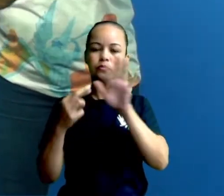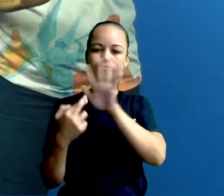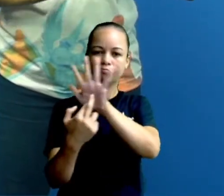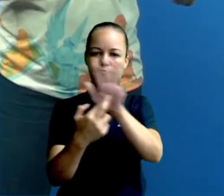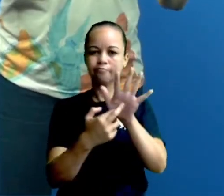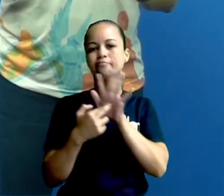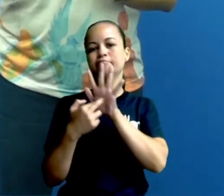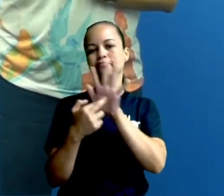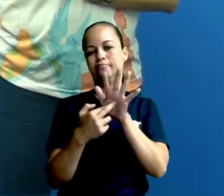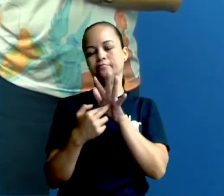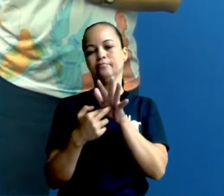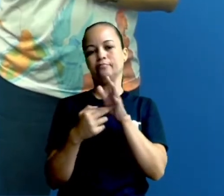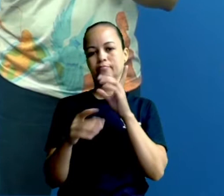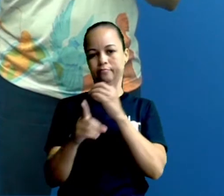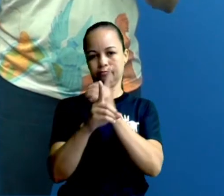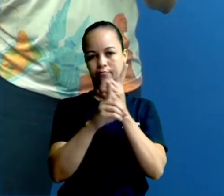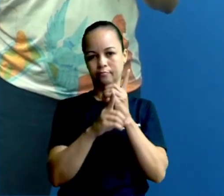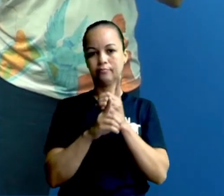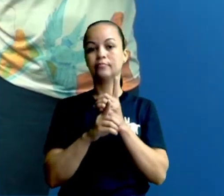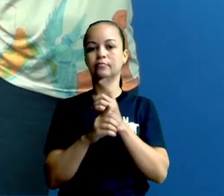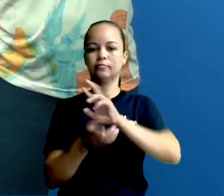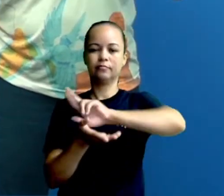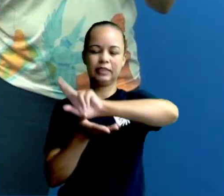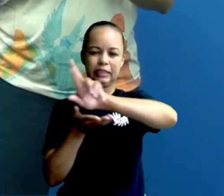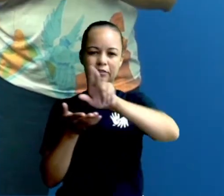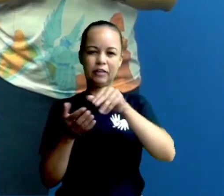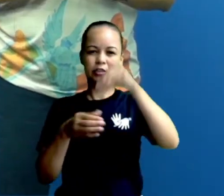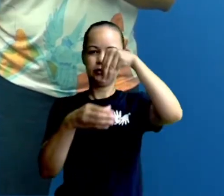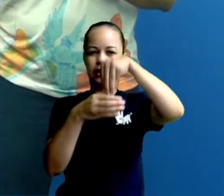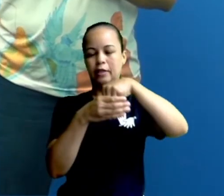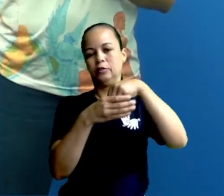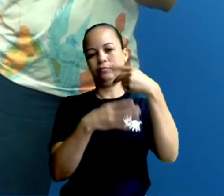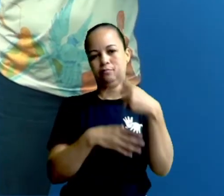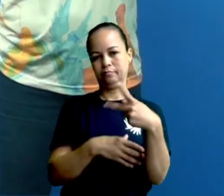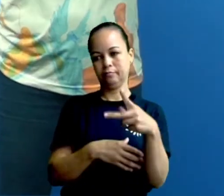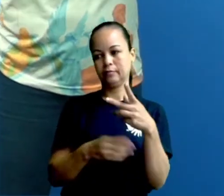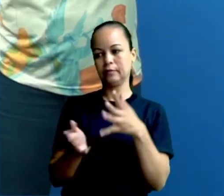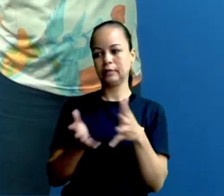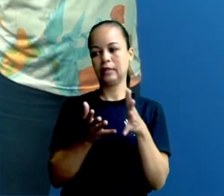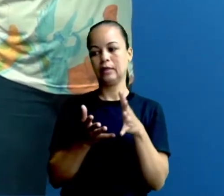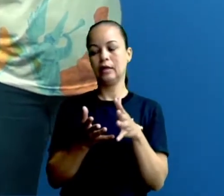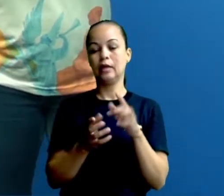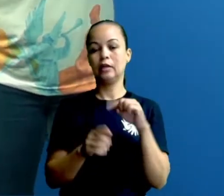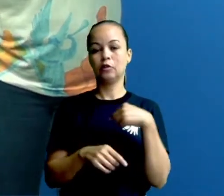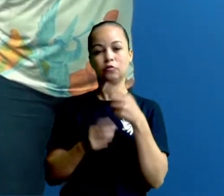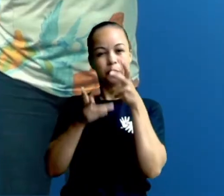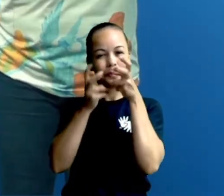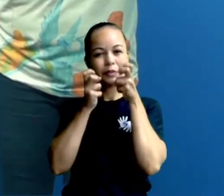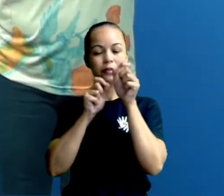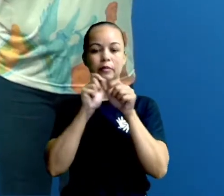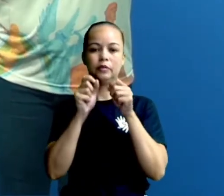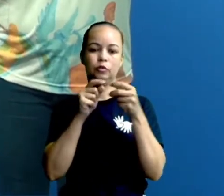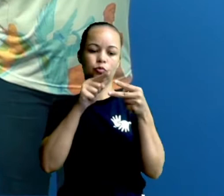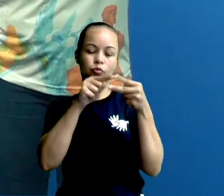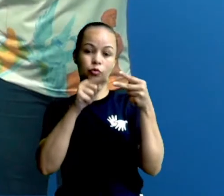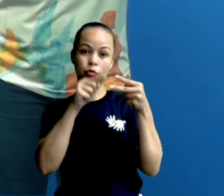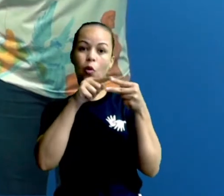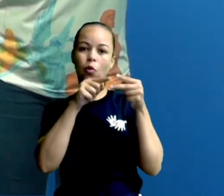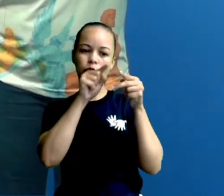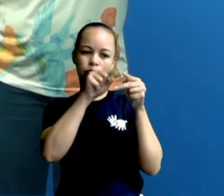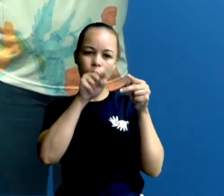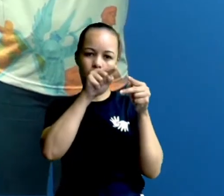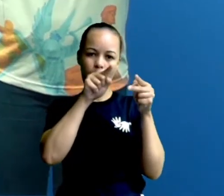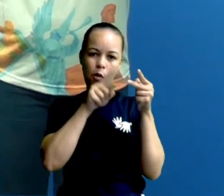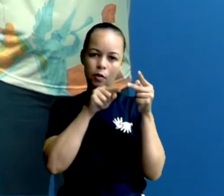representação que a gente encontrar. Então, eu tenho vários pontos aí dentro desse polígono. E a gente percebe que os dois pontos estão dentro